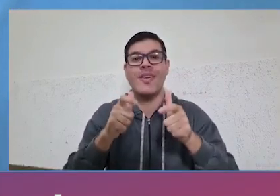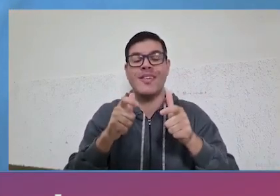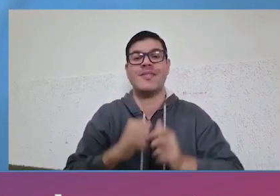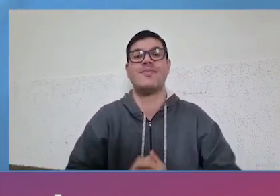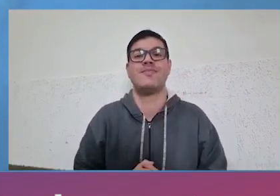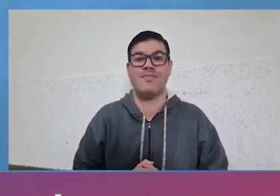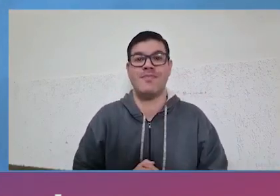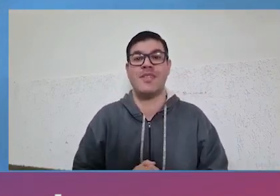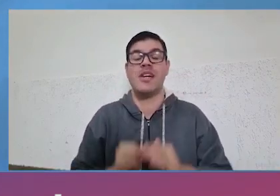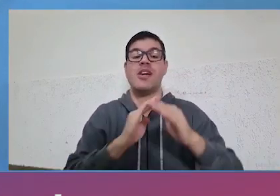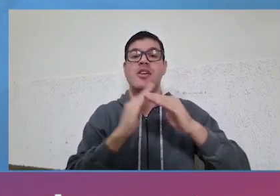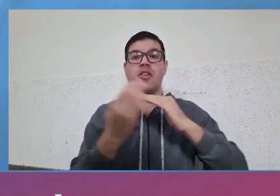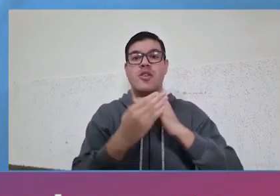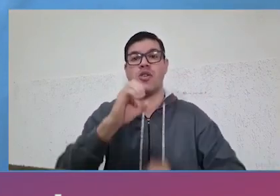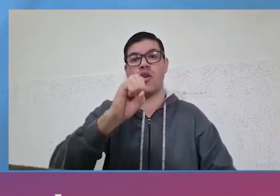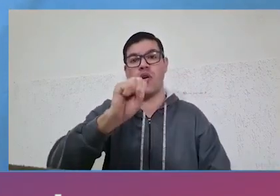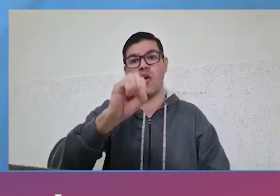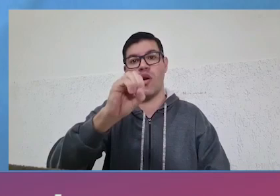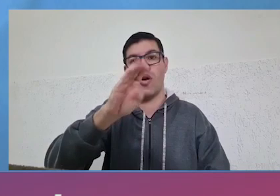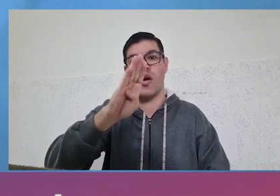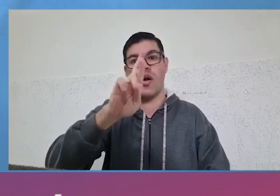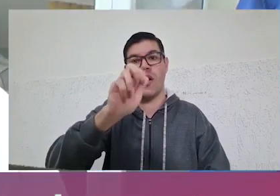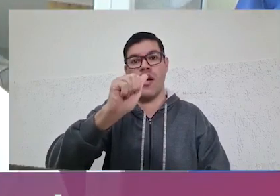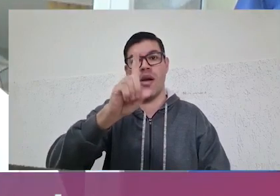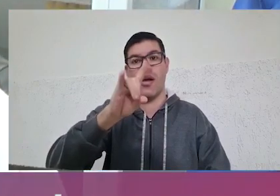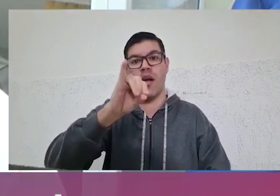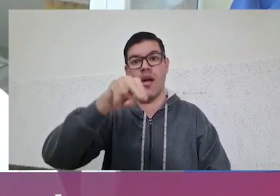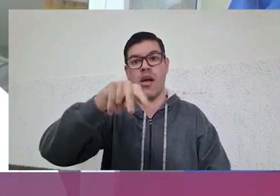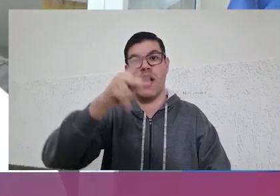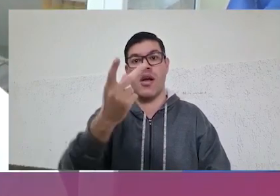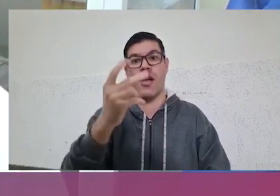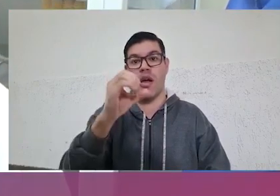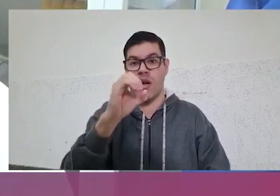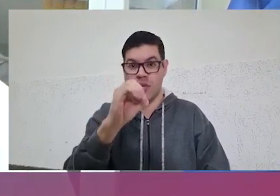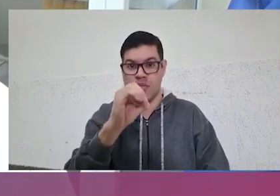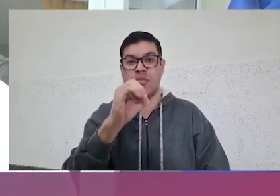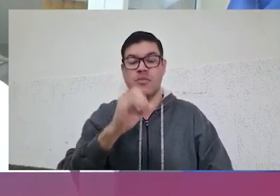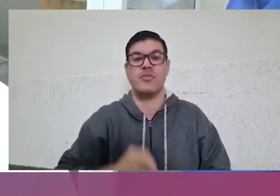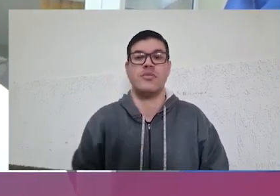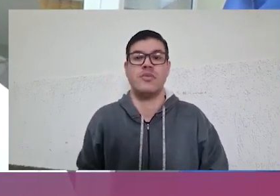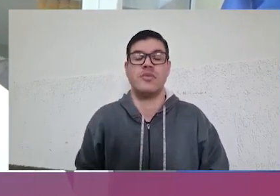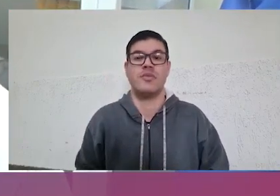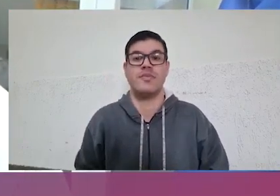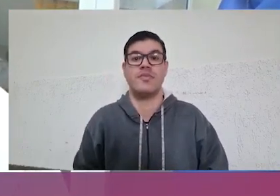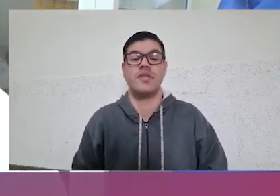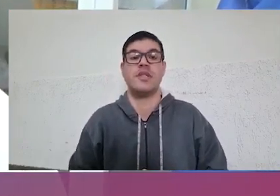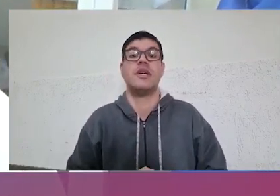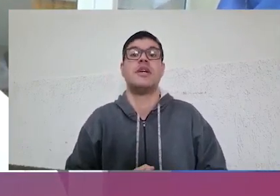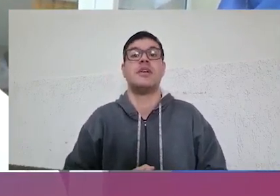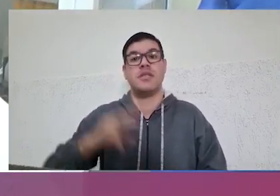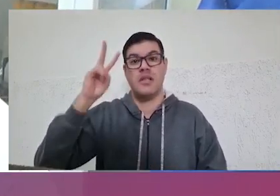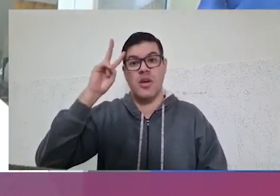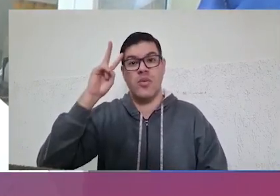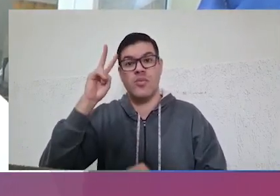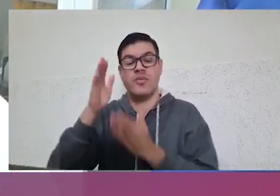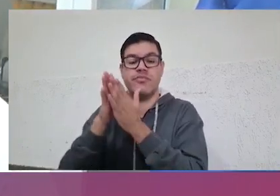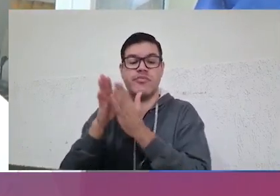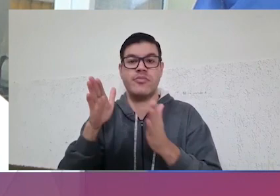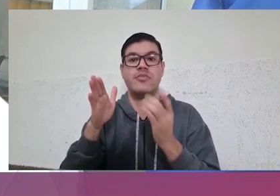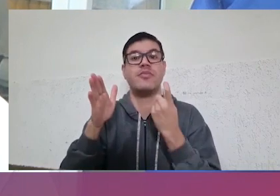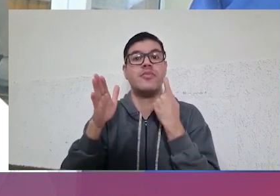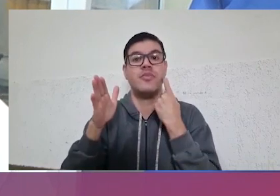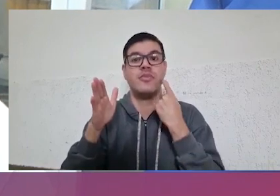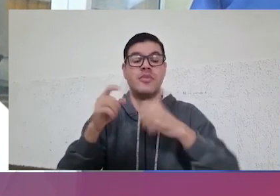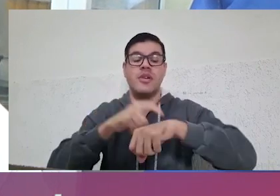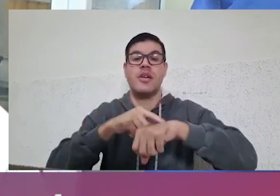no centro de saúde da mulher no Jardim Sobradinho passamos uma dentista de quatro para oito horas então de